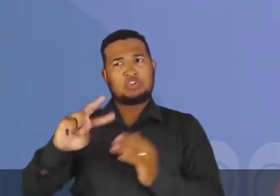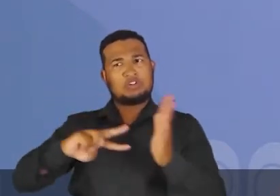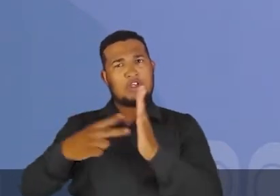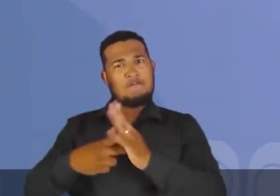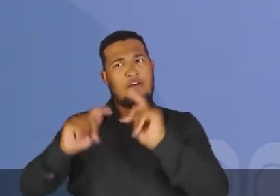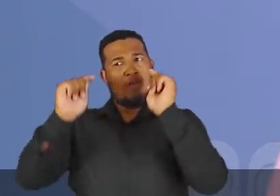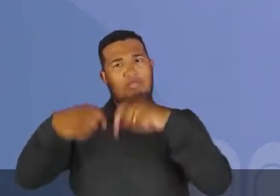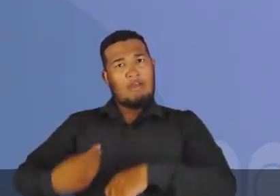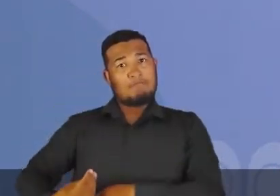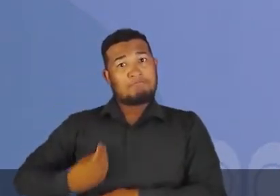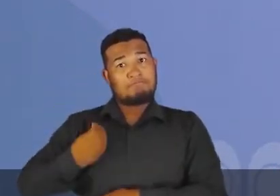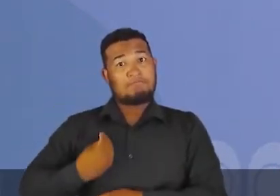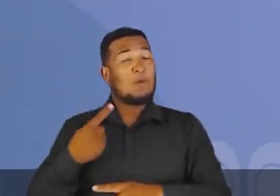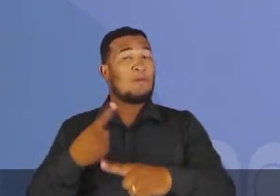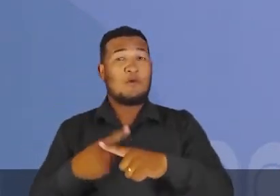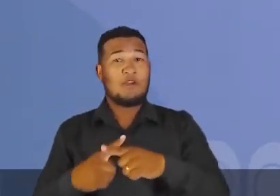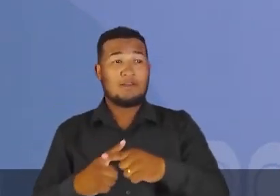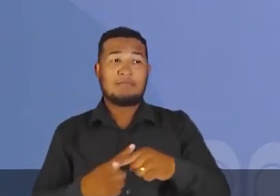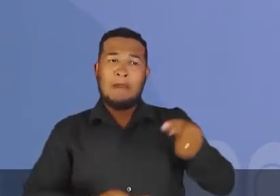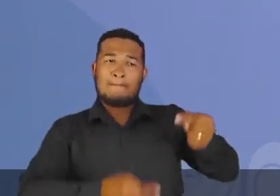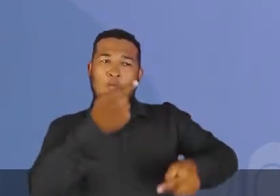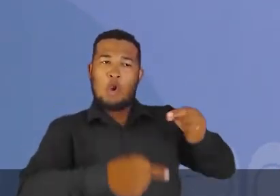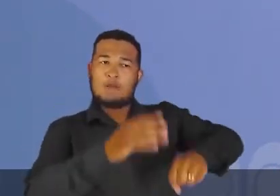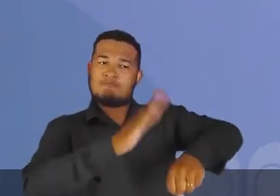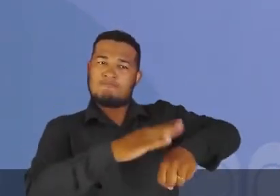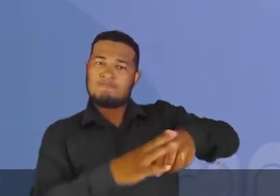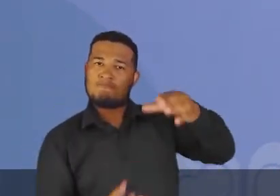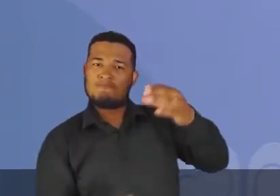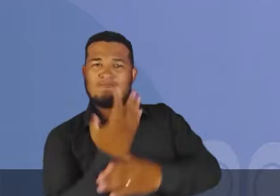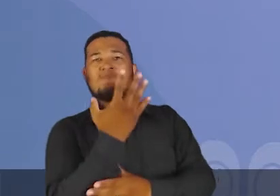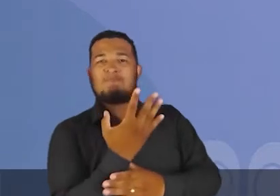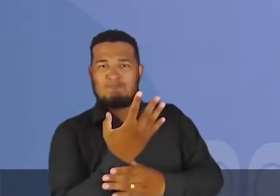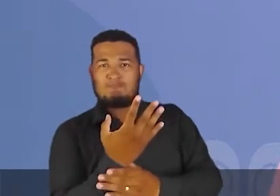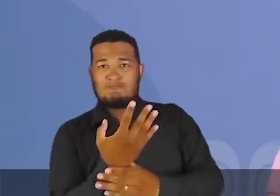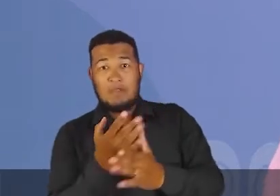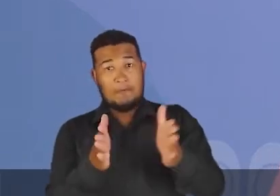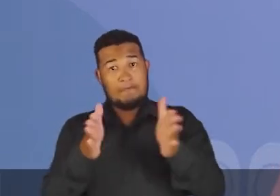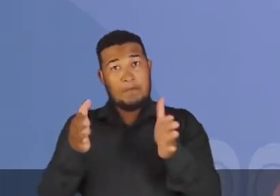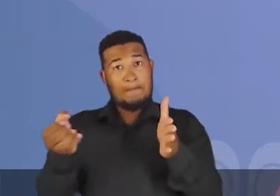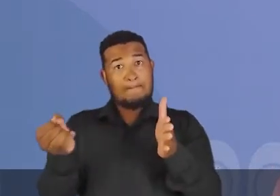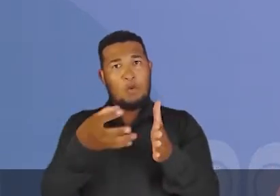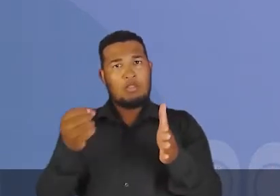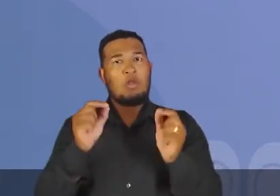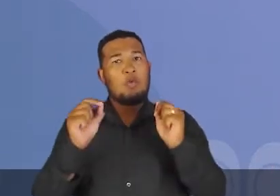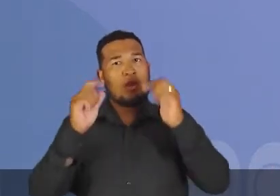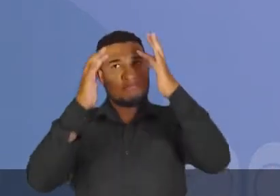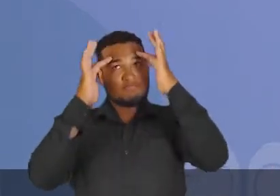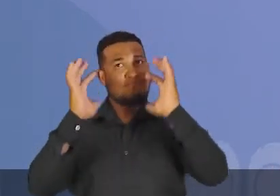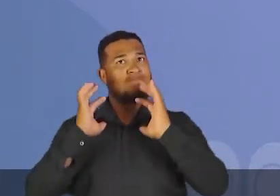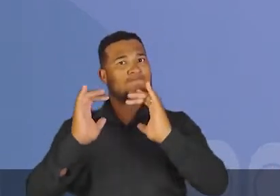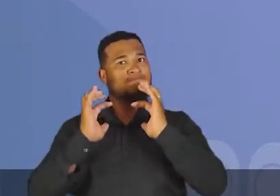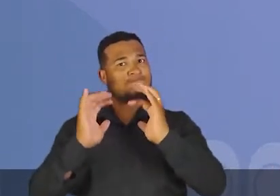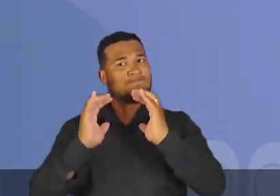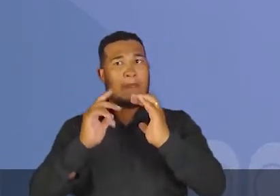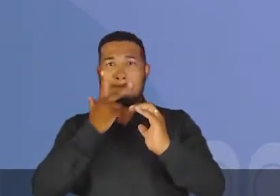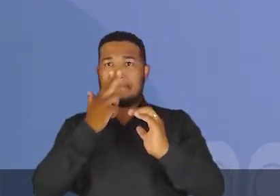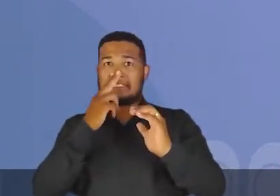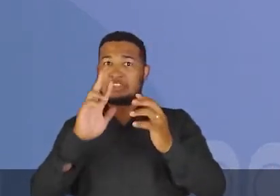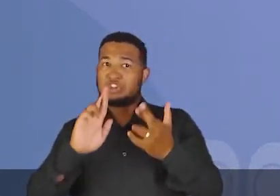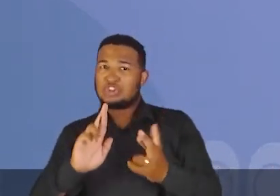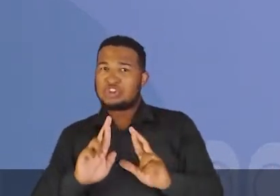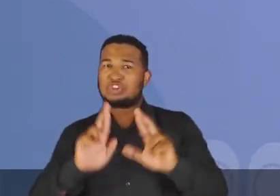existir porque a política o cria. Na modernidade, o raciocínio se